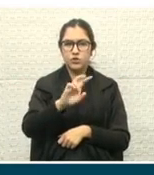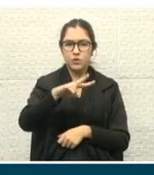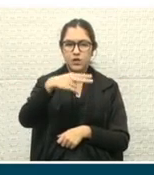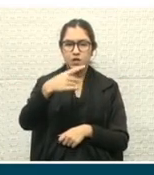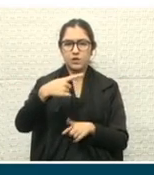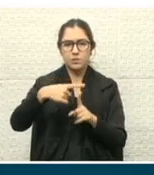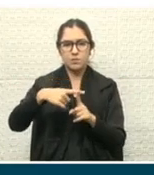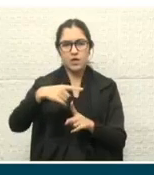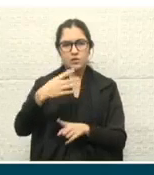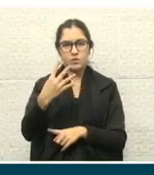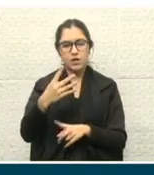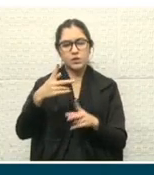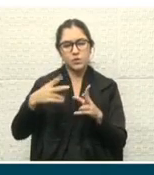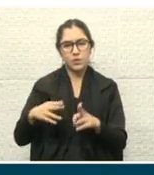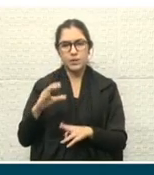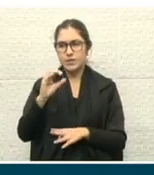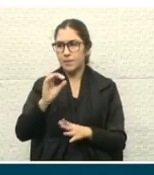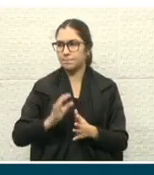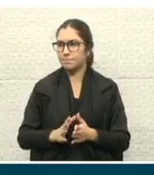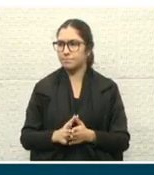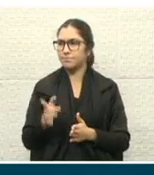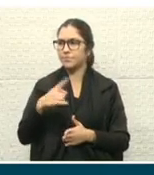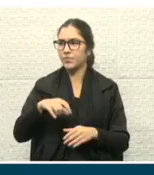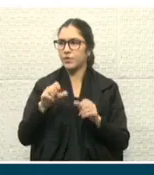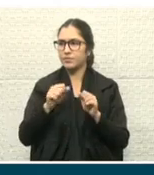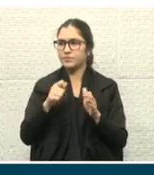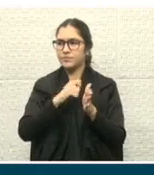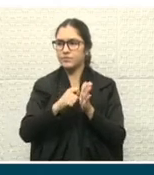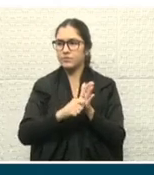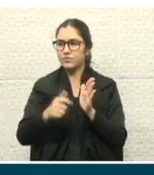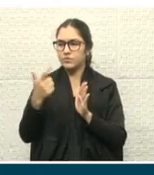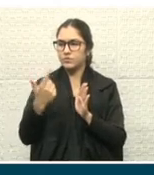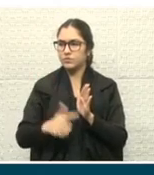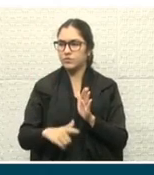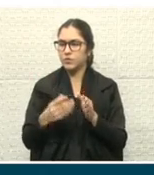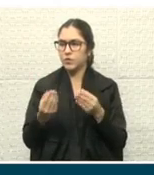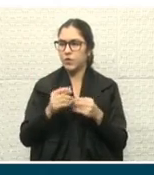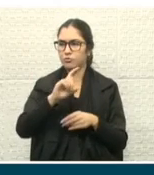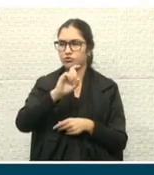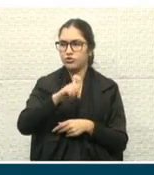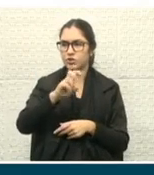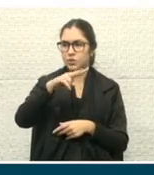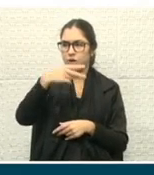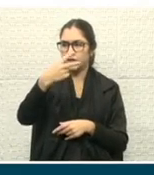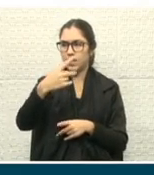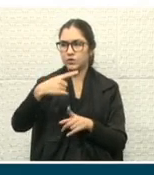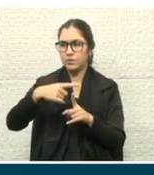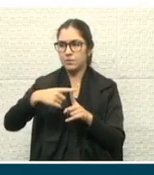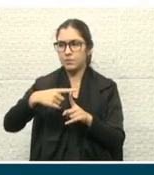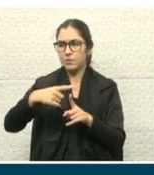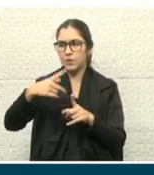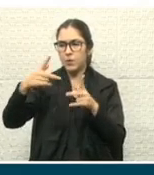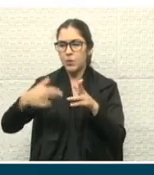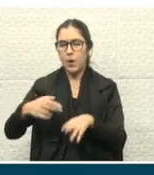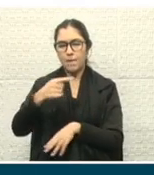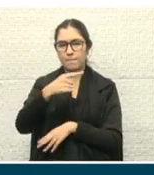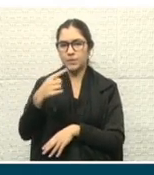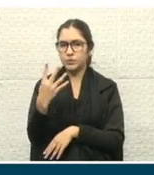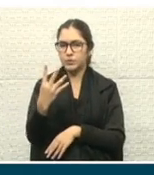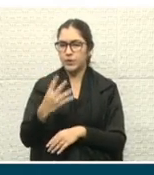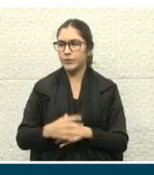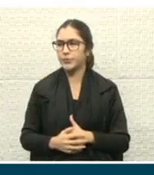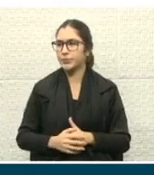mais 4 igual a 0. Podemos reescrever essa equação como x² igual a menos